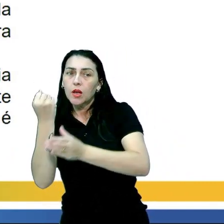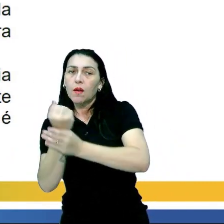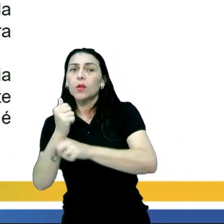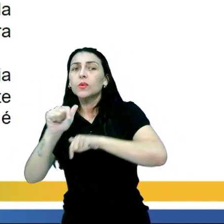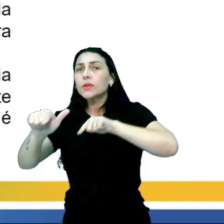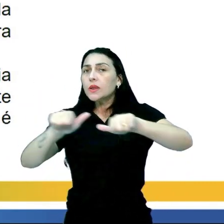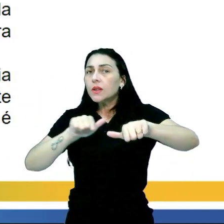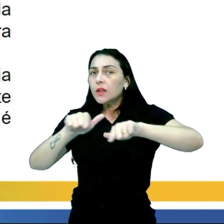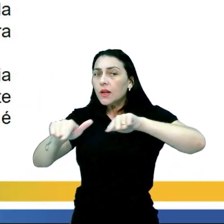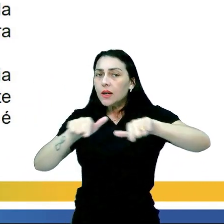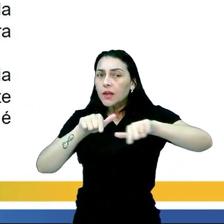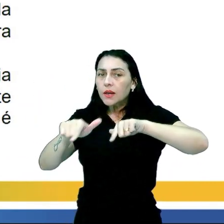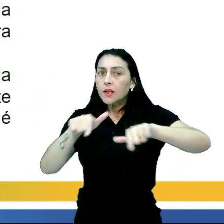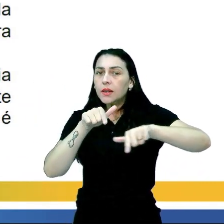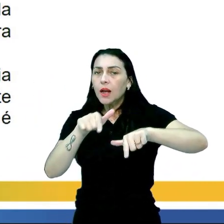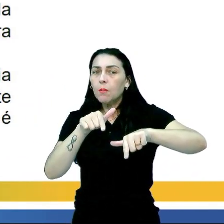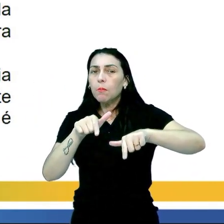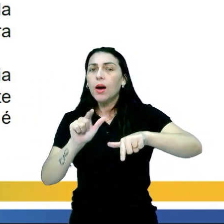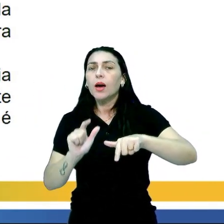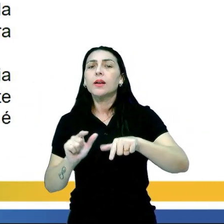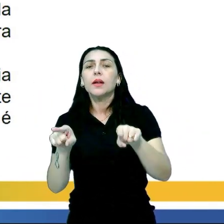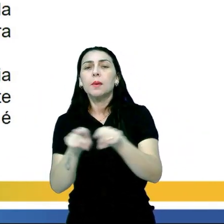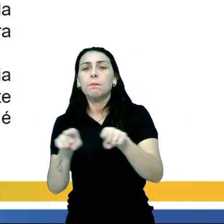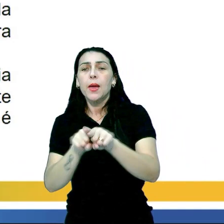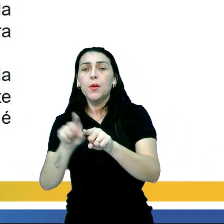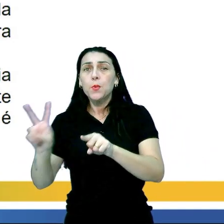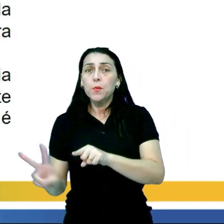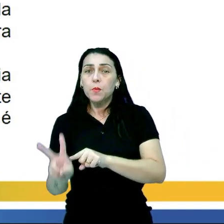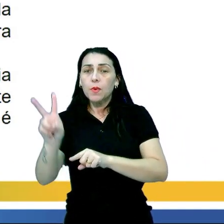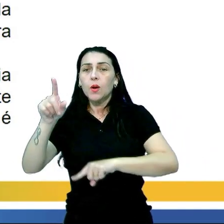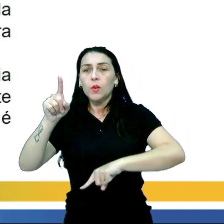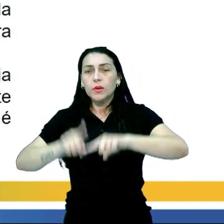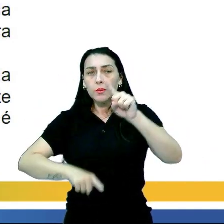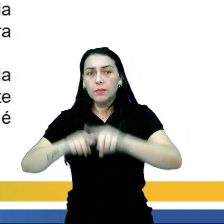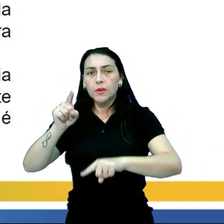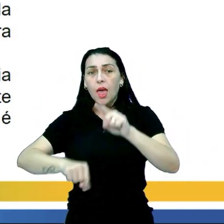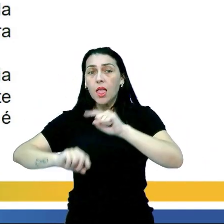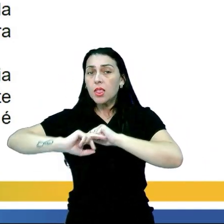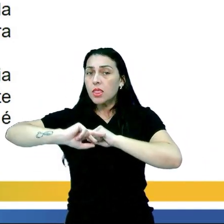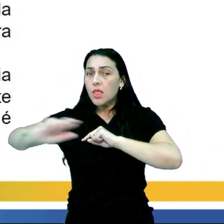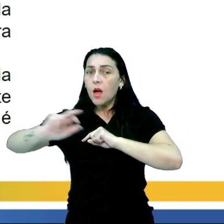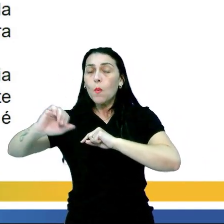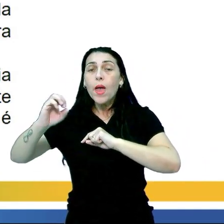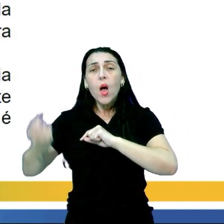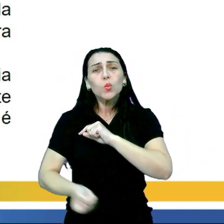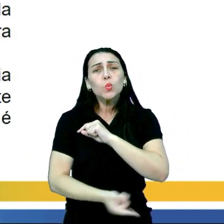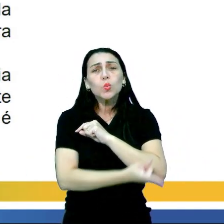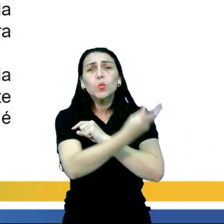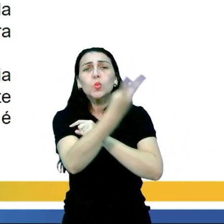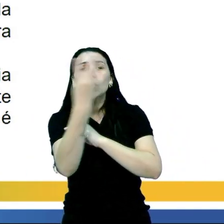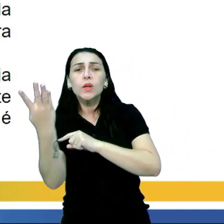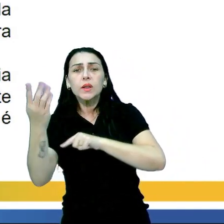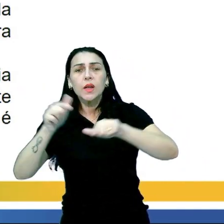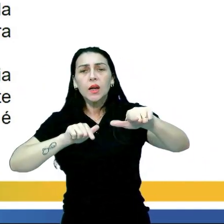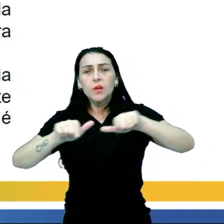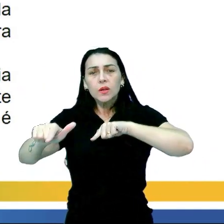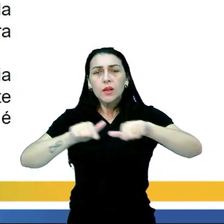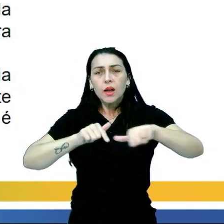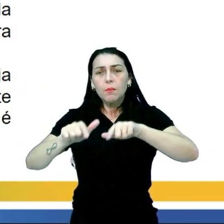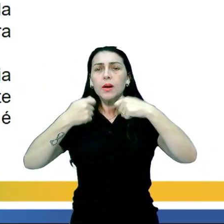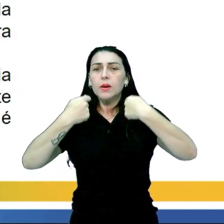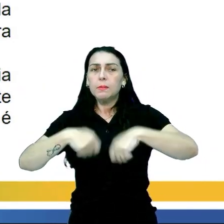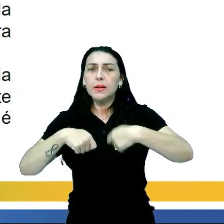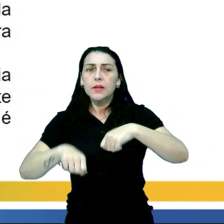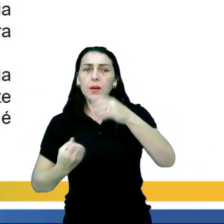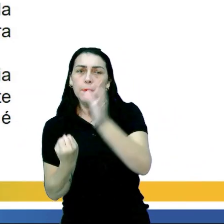em razão direta das forças produtivas do trabalho empregado? Claro que sim. Então, quem dá valor